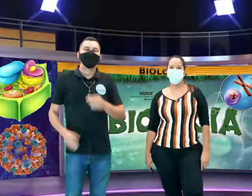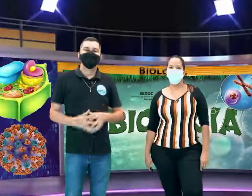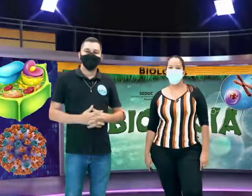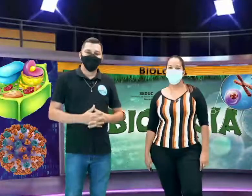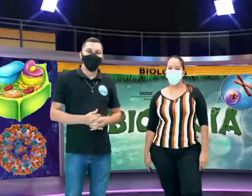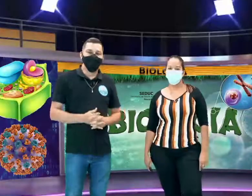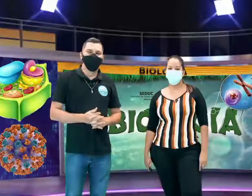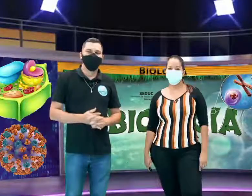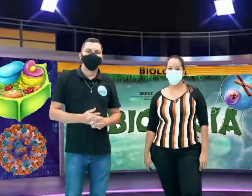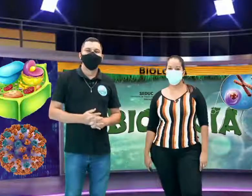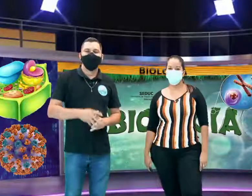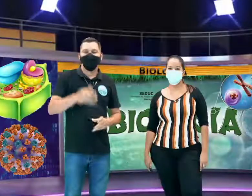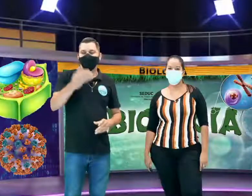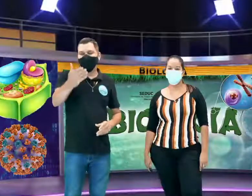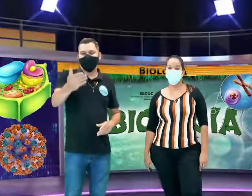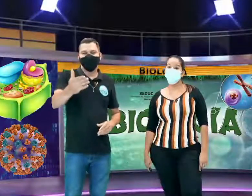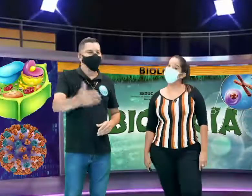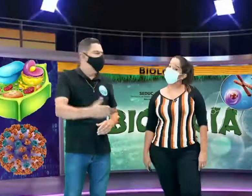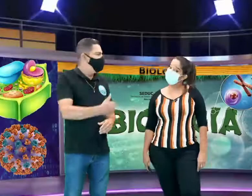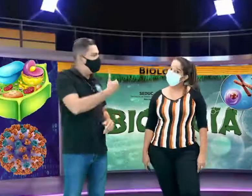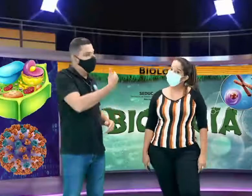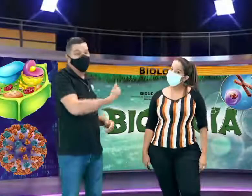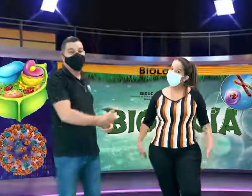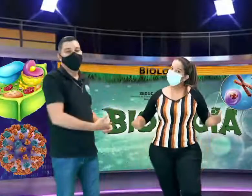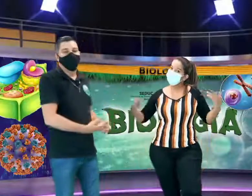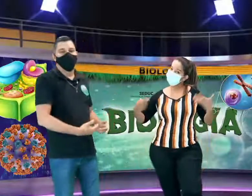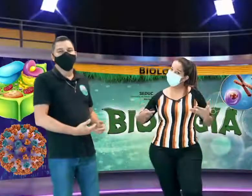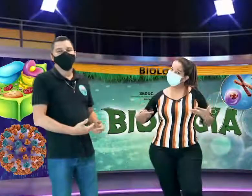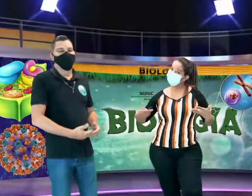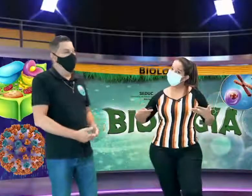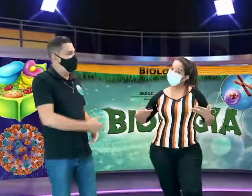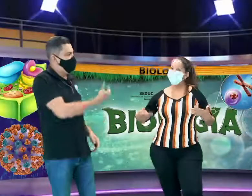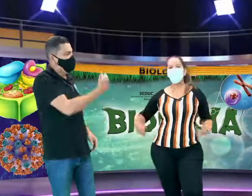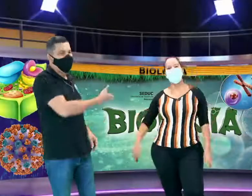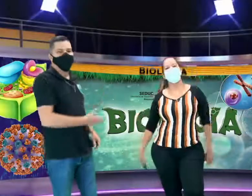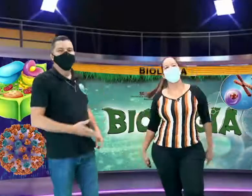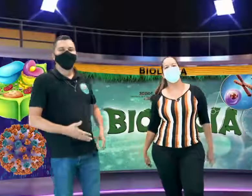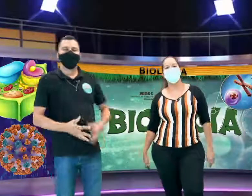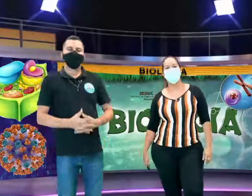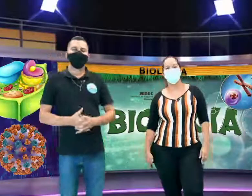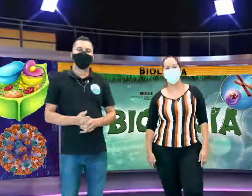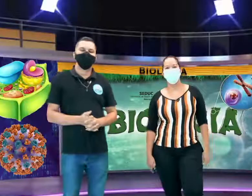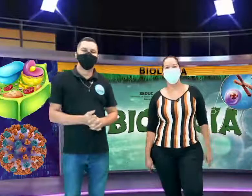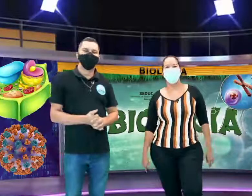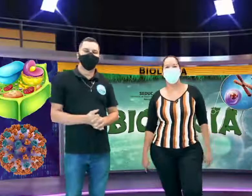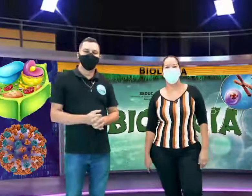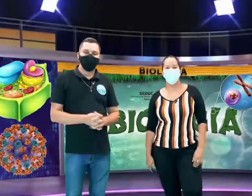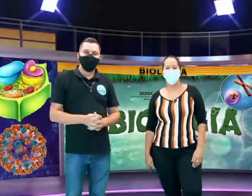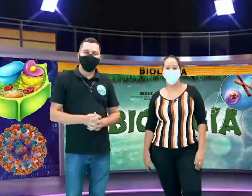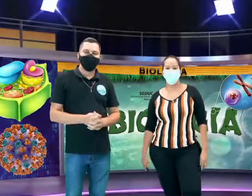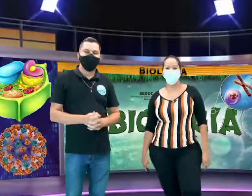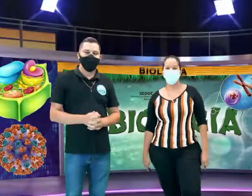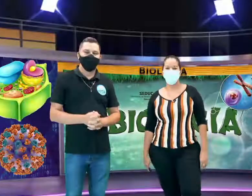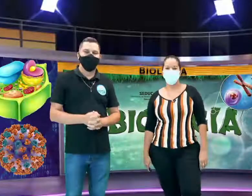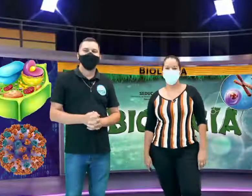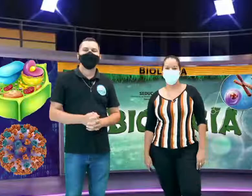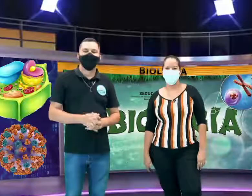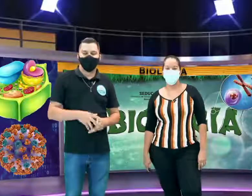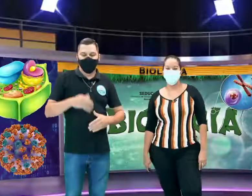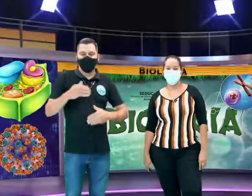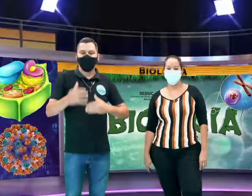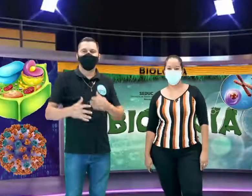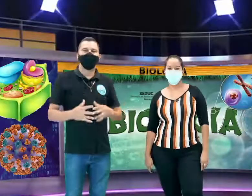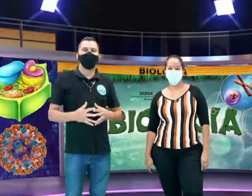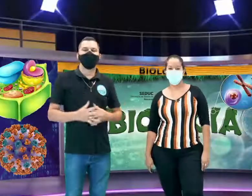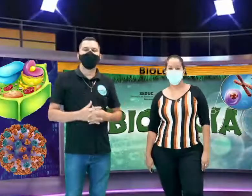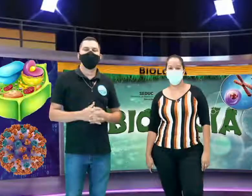no segundo módulo. Eu vou deixar vocês aqui, né, esse primeiro módulo com a ilustríssima professora Tabita, que